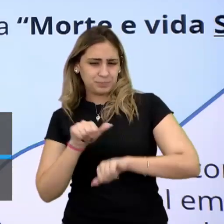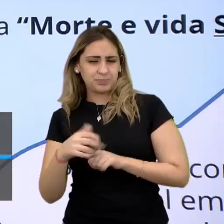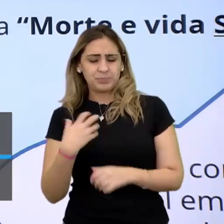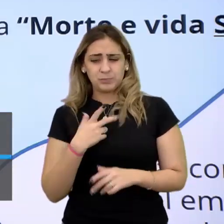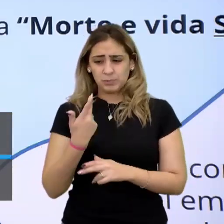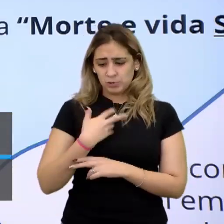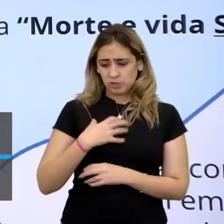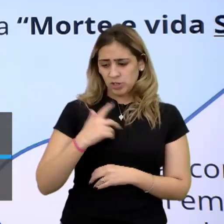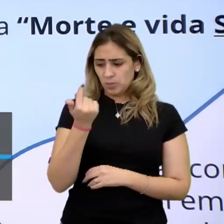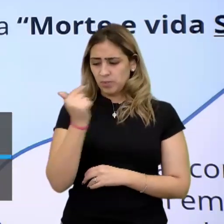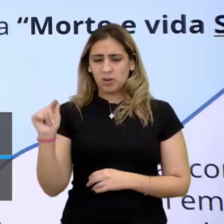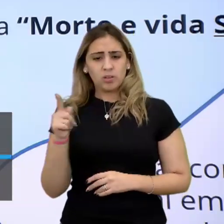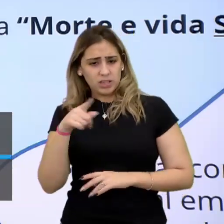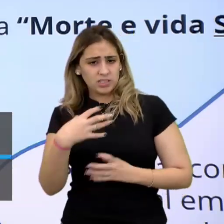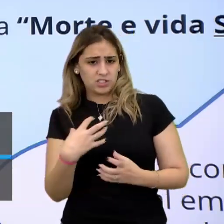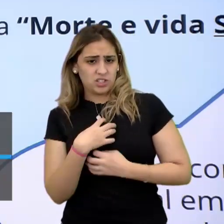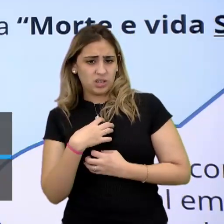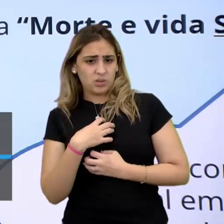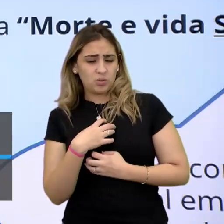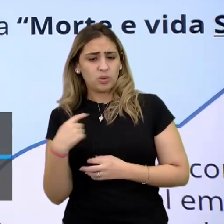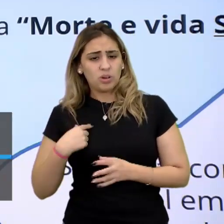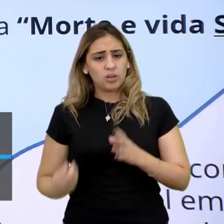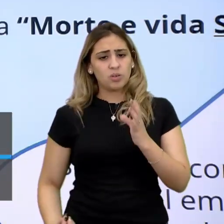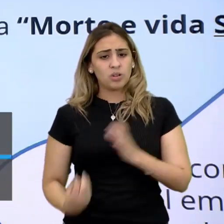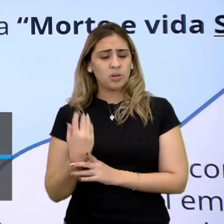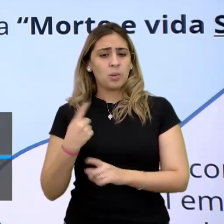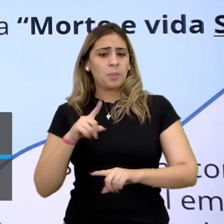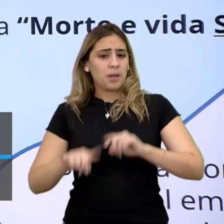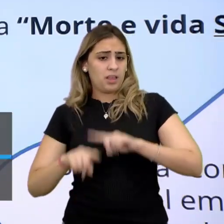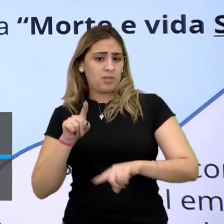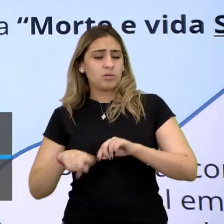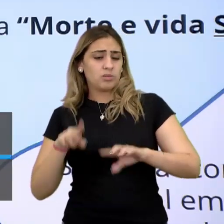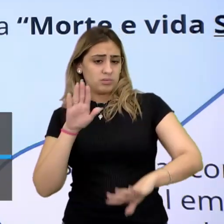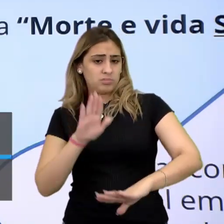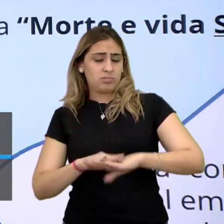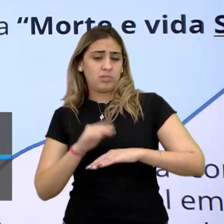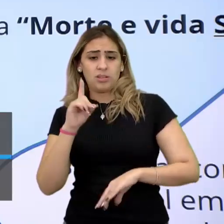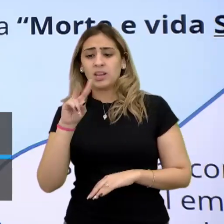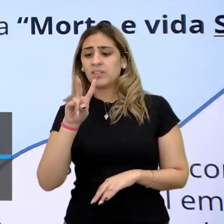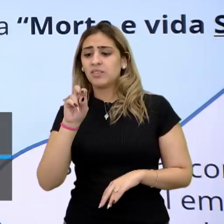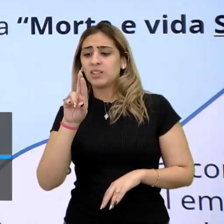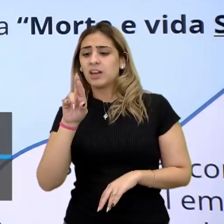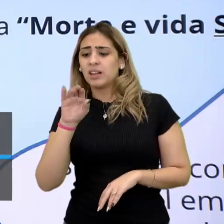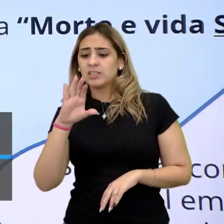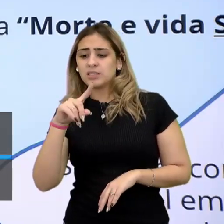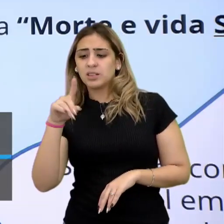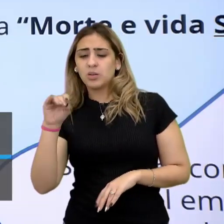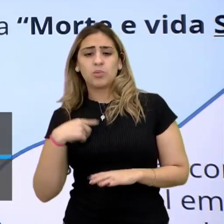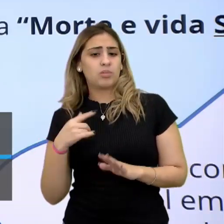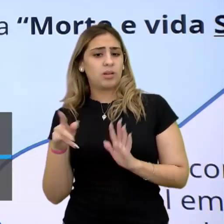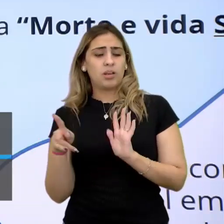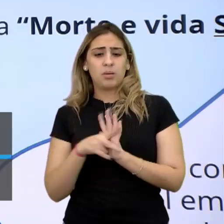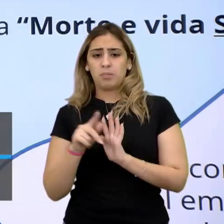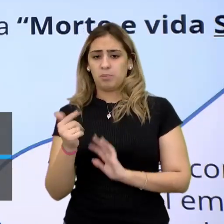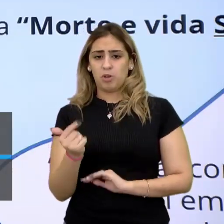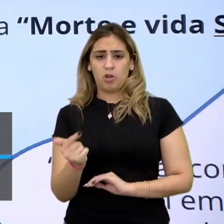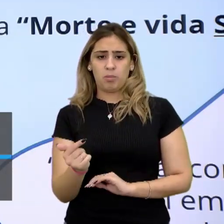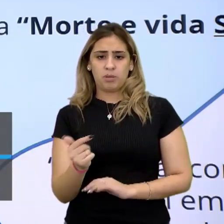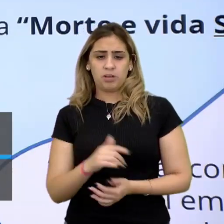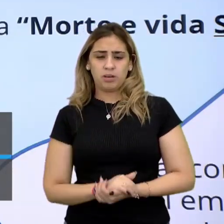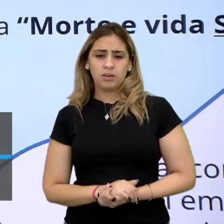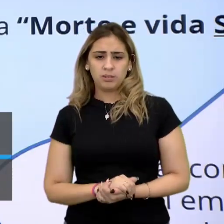para outra desta forma, eu crio um palavrão chamado derivação imprópria. Por exemplo,